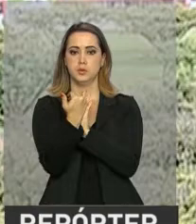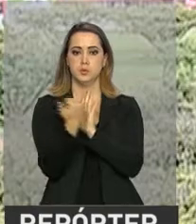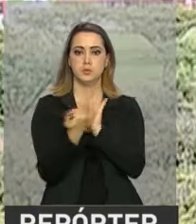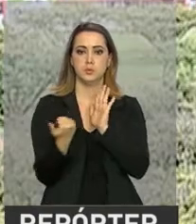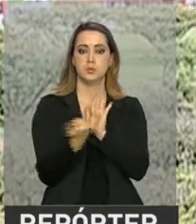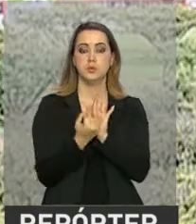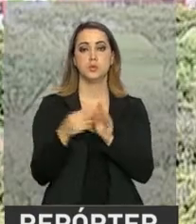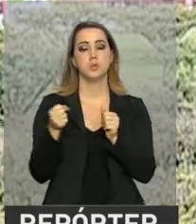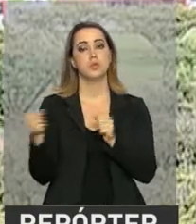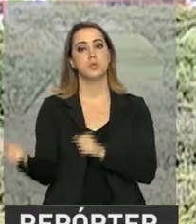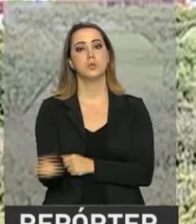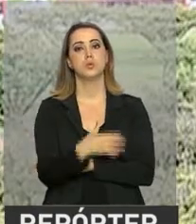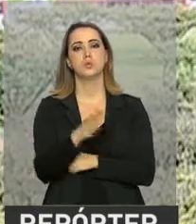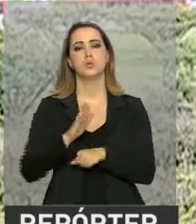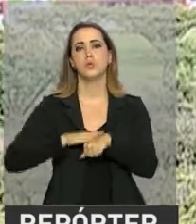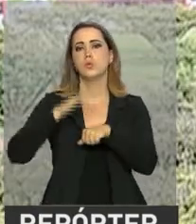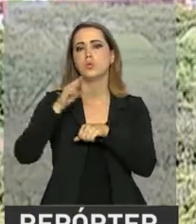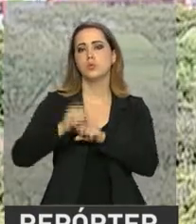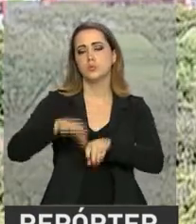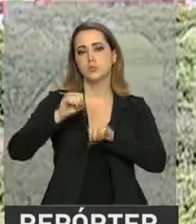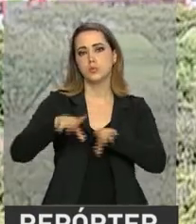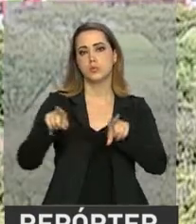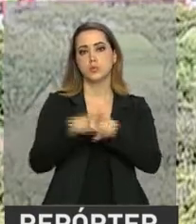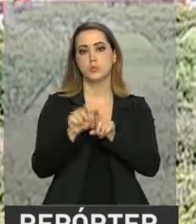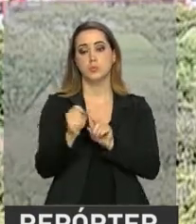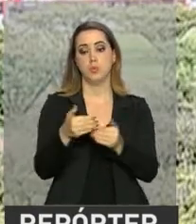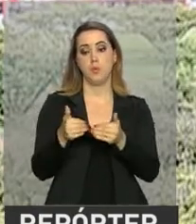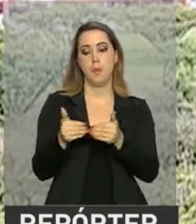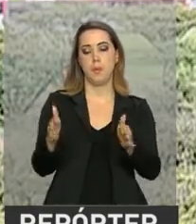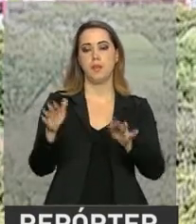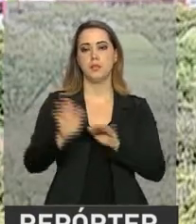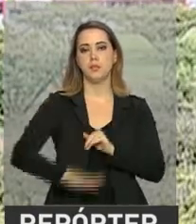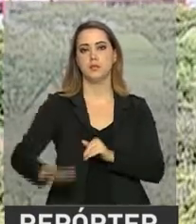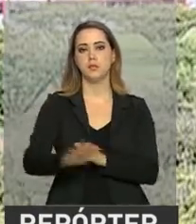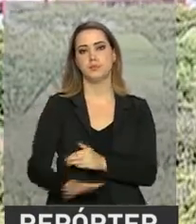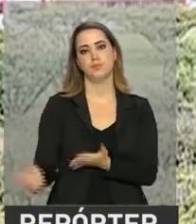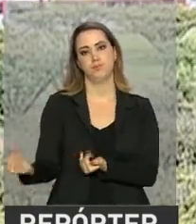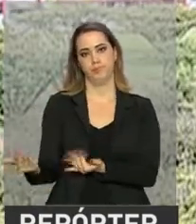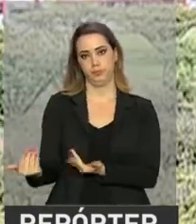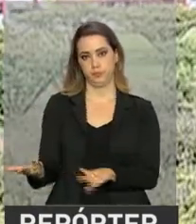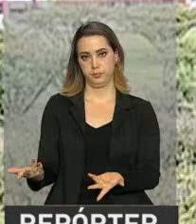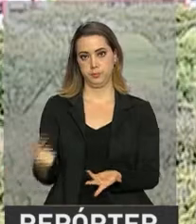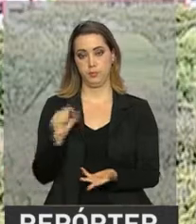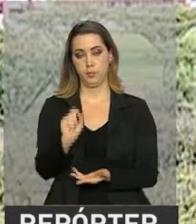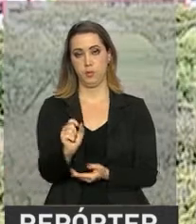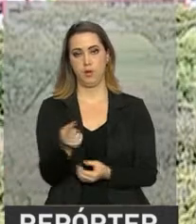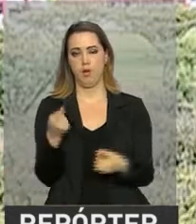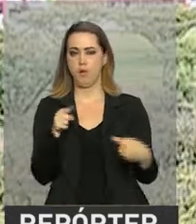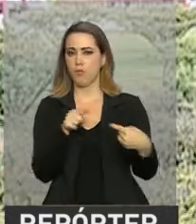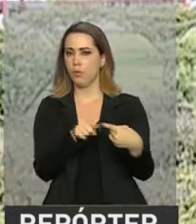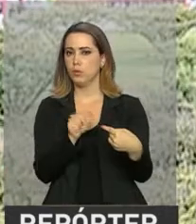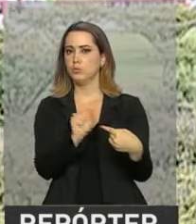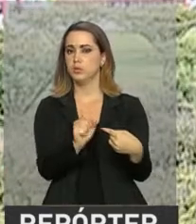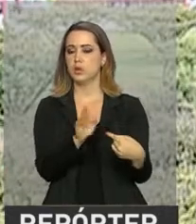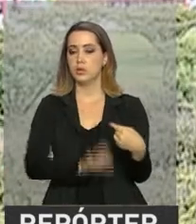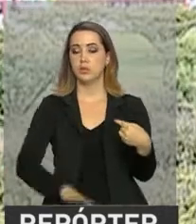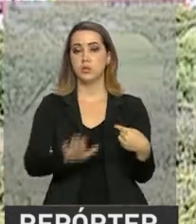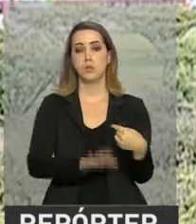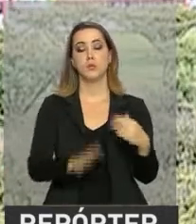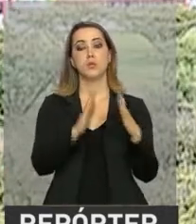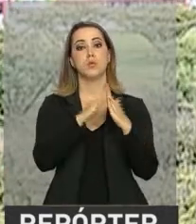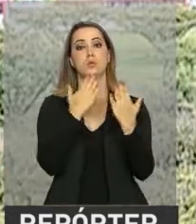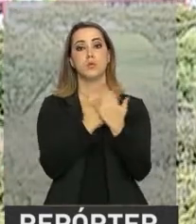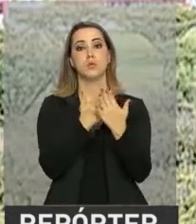Educação amplia a jornada escolar para crianças e adolescentes, ou seja, é voltado às escolas do